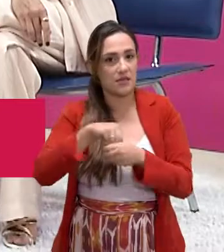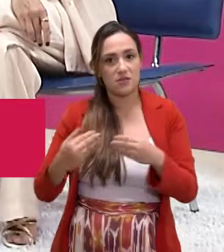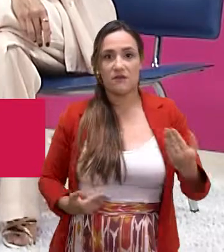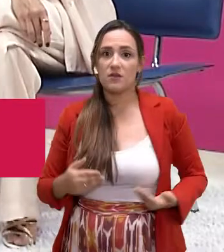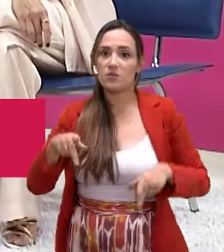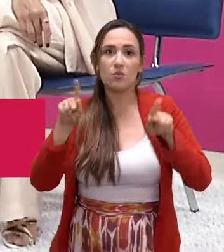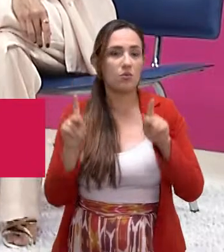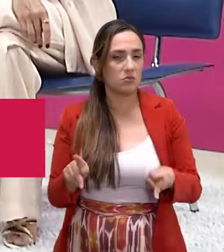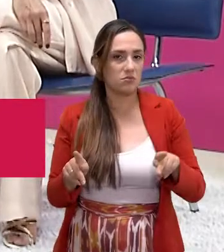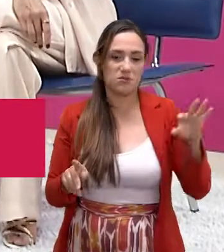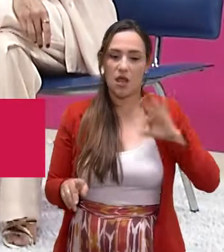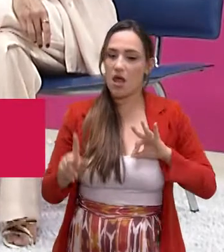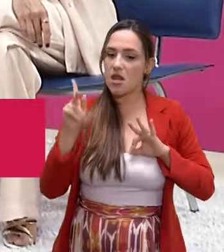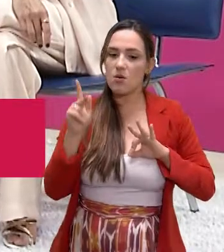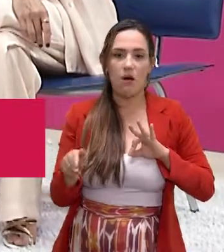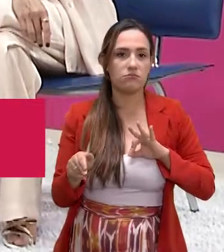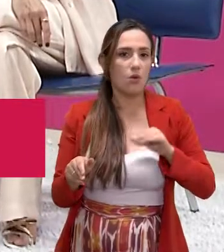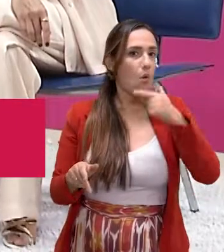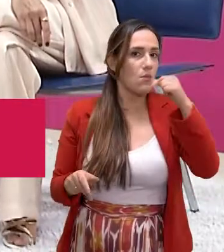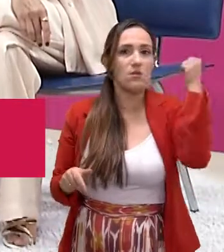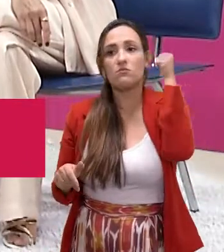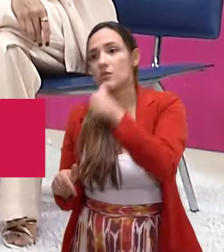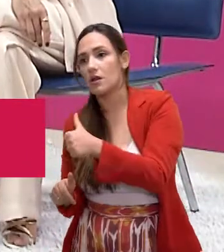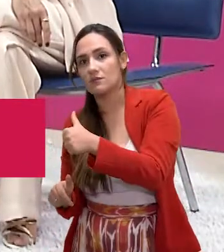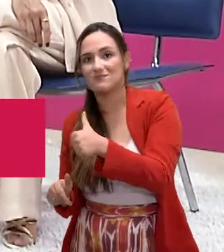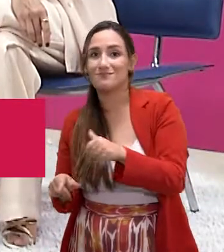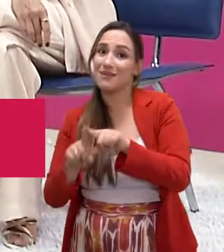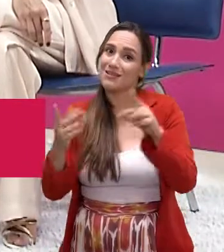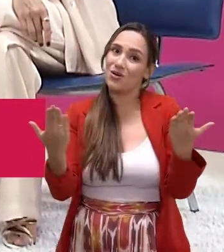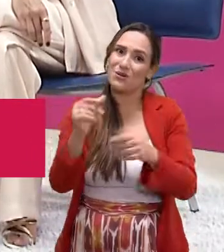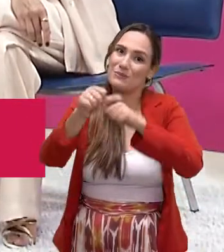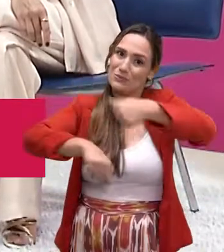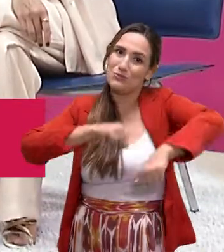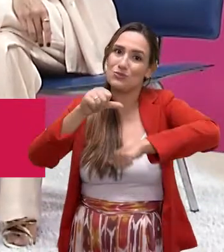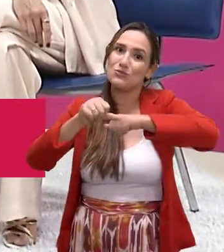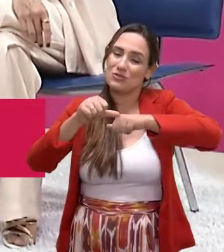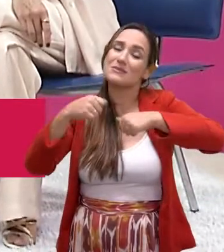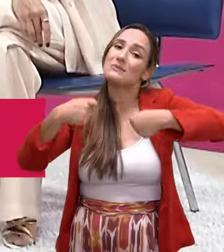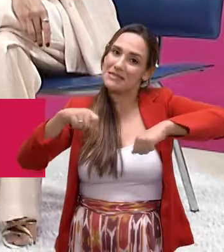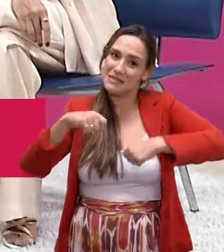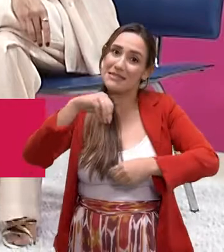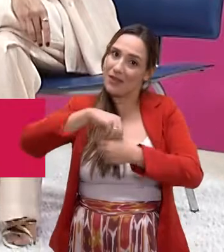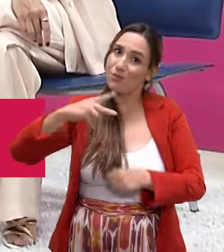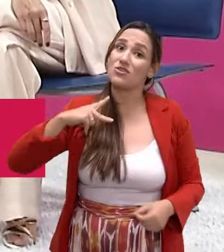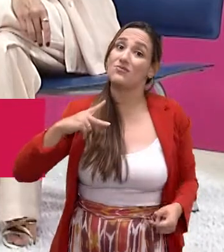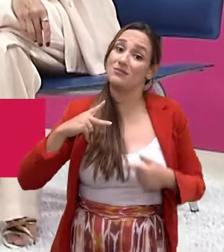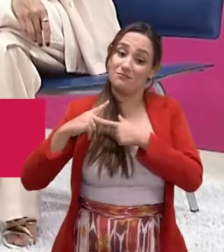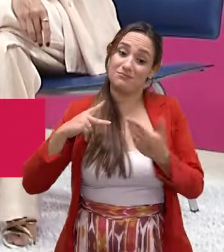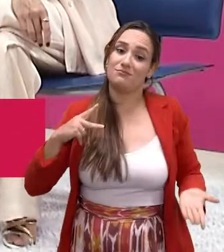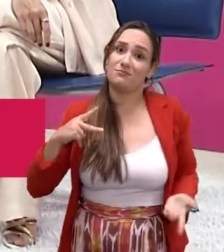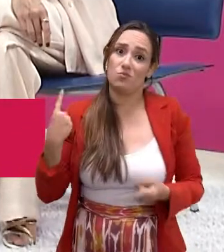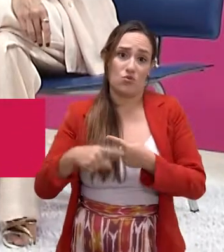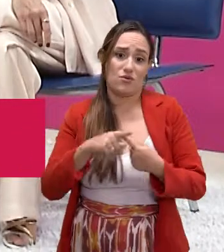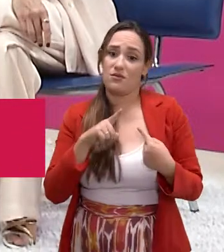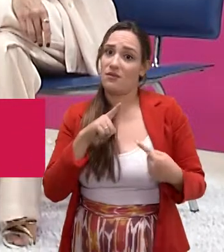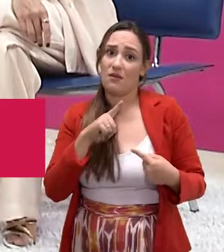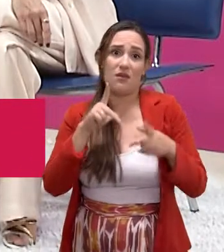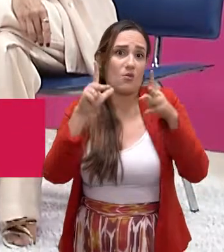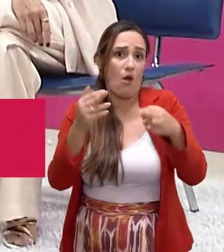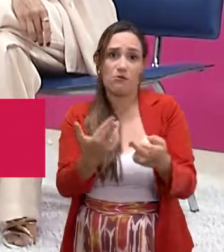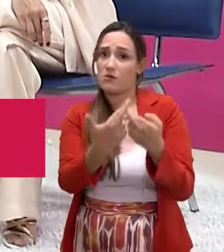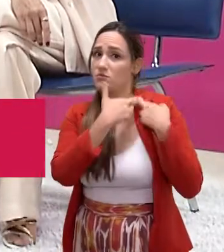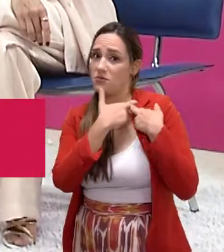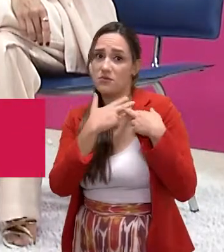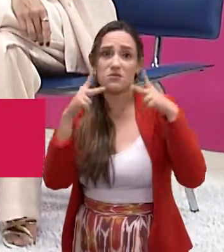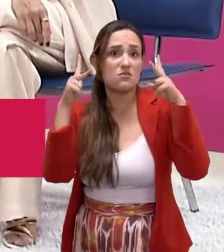serviço público. Então eu acho que isso tem que ser repensado no privado. Porque nós temos as mesmas atribuições, as mesmas